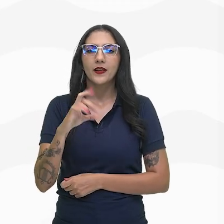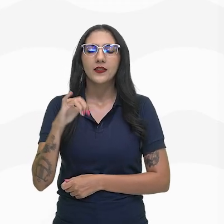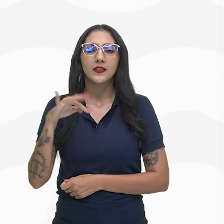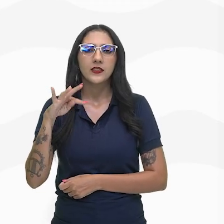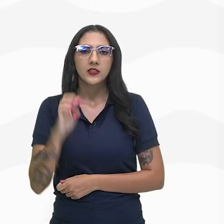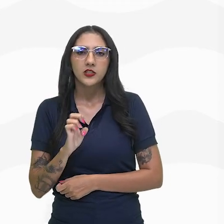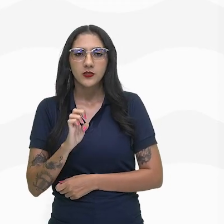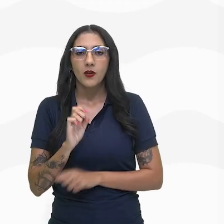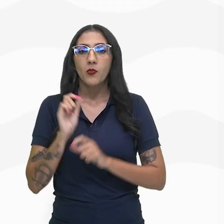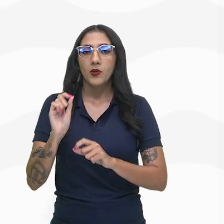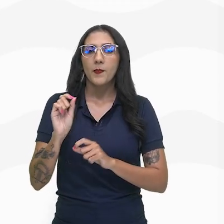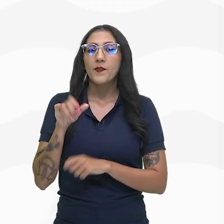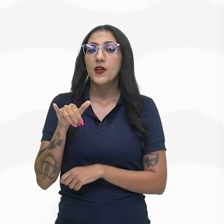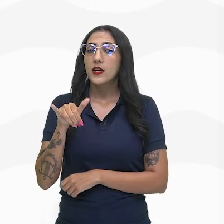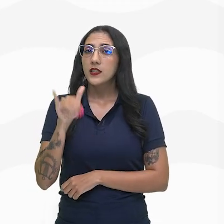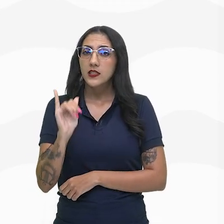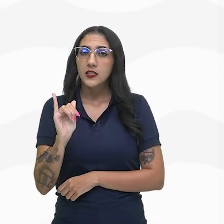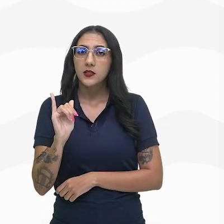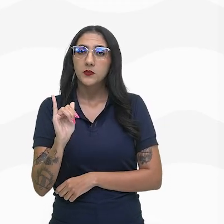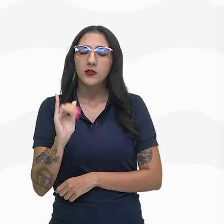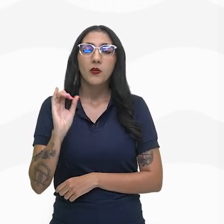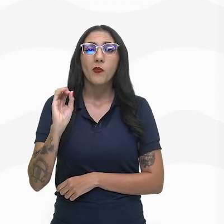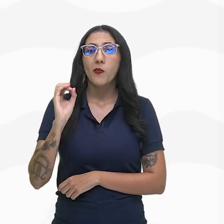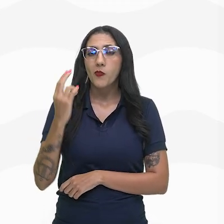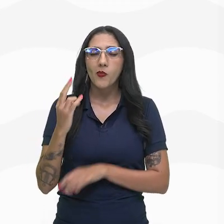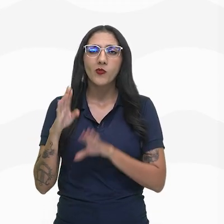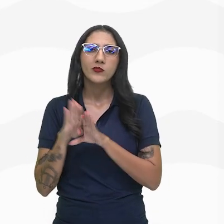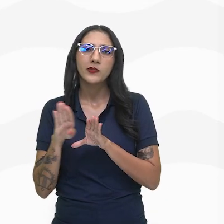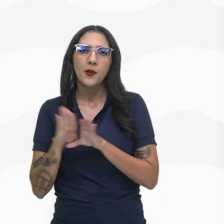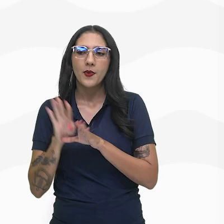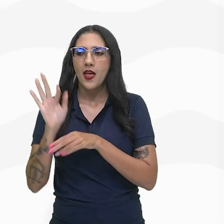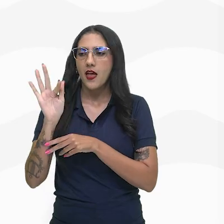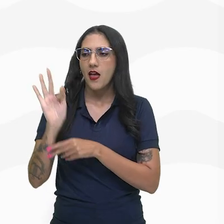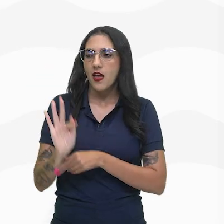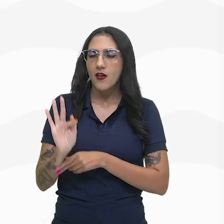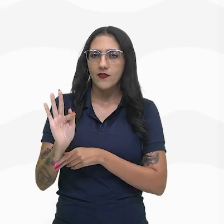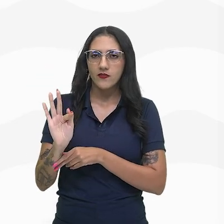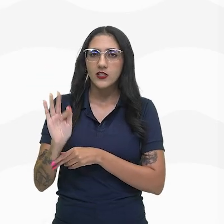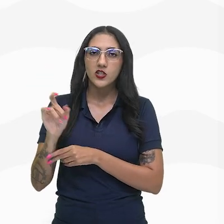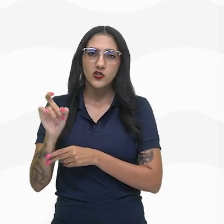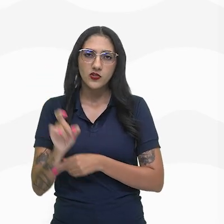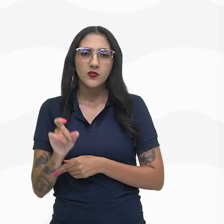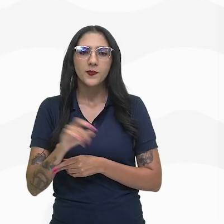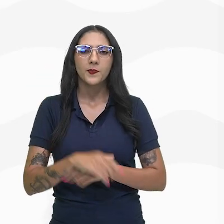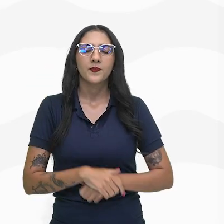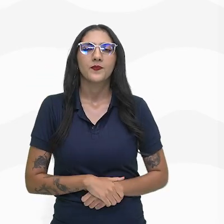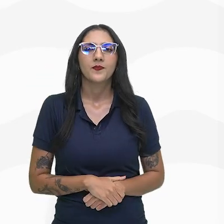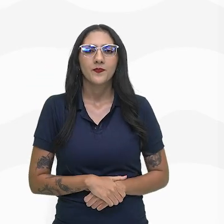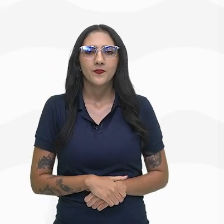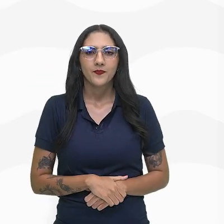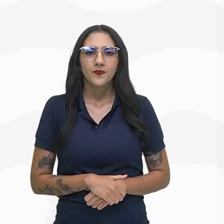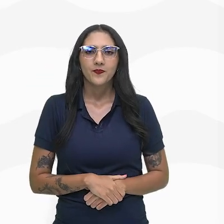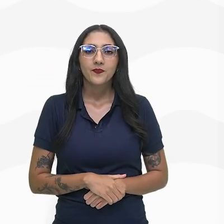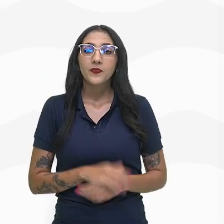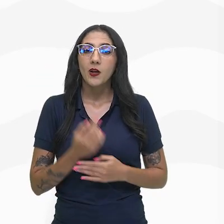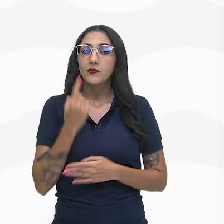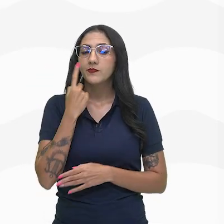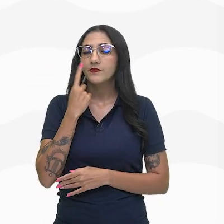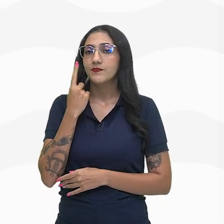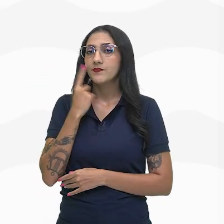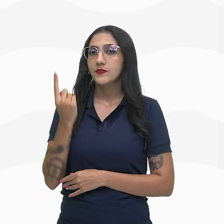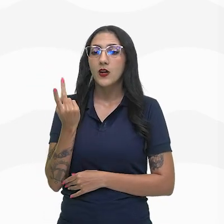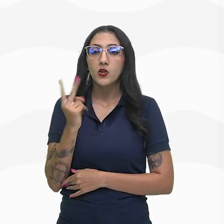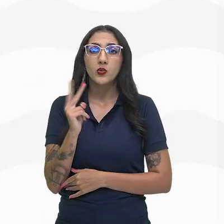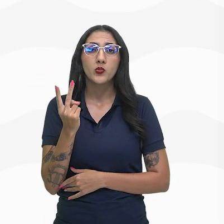y, ou também representamos por f de x. Muito bem, então vamos utilizar aí o x e o y